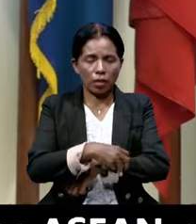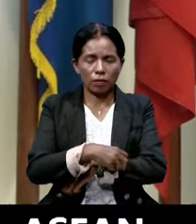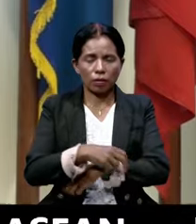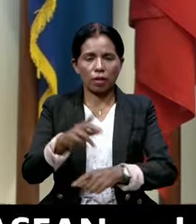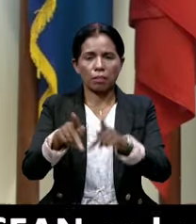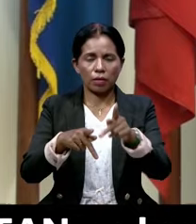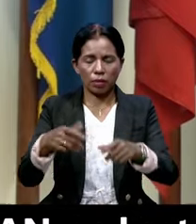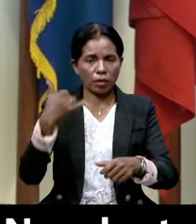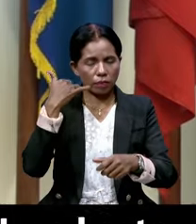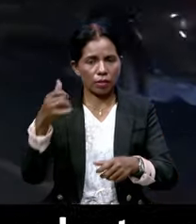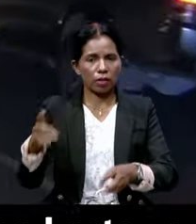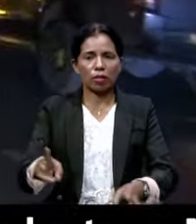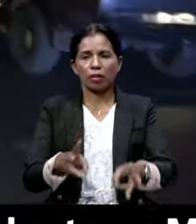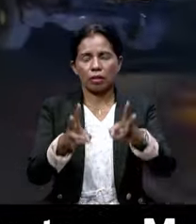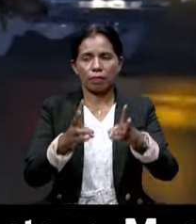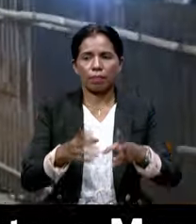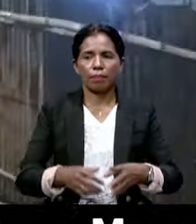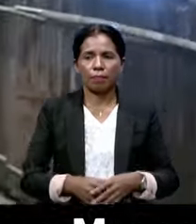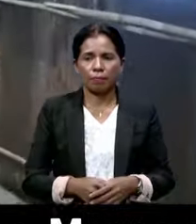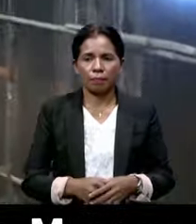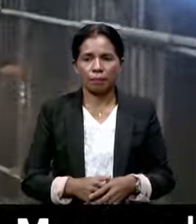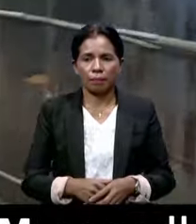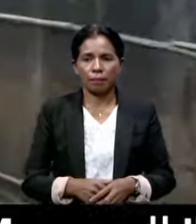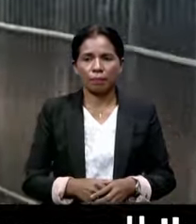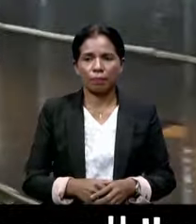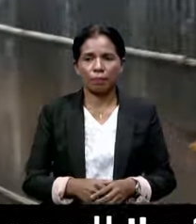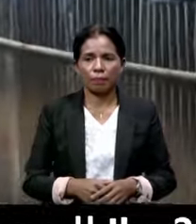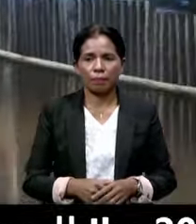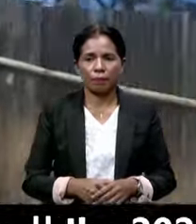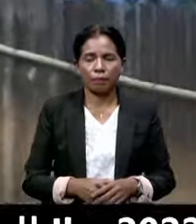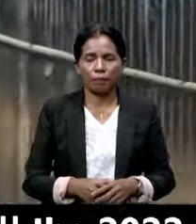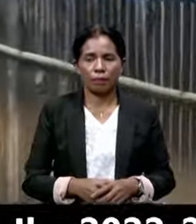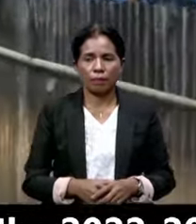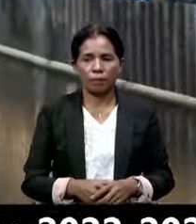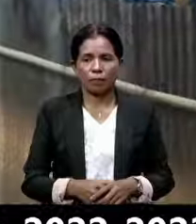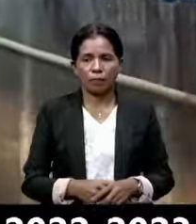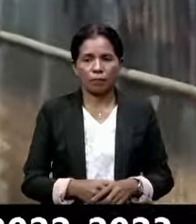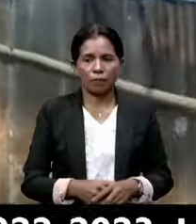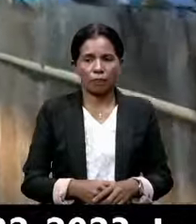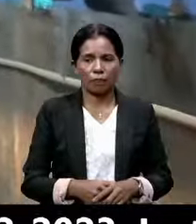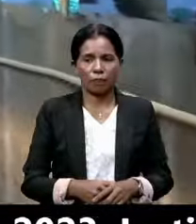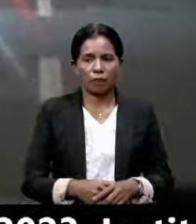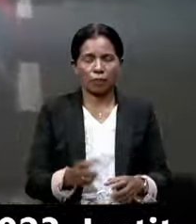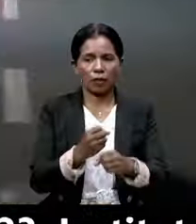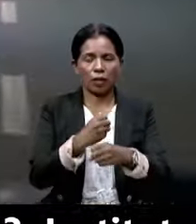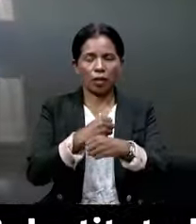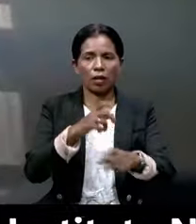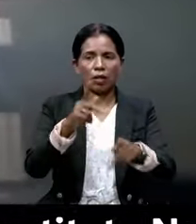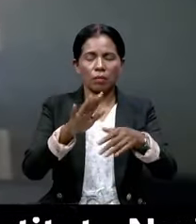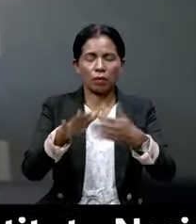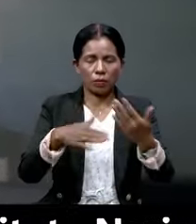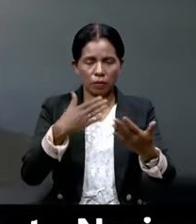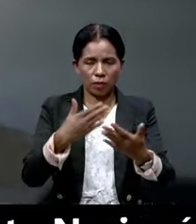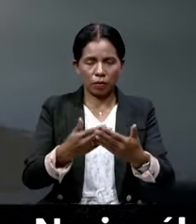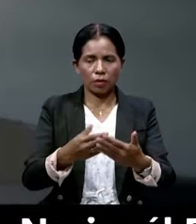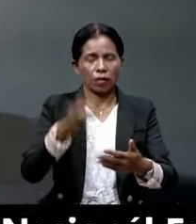publik sira situação nem halo público no sociedade